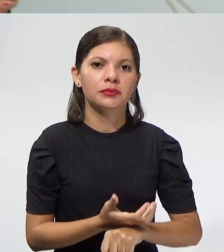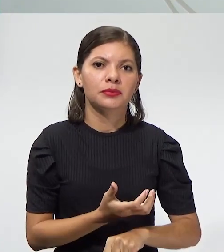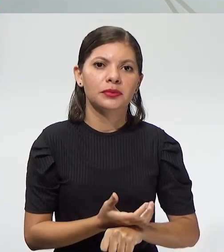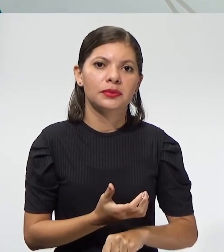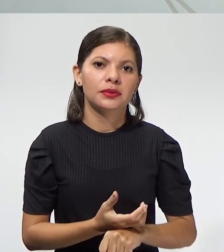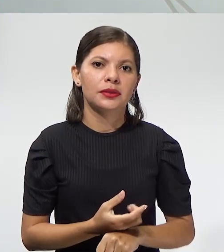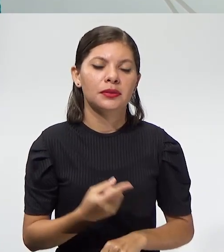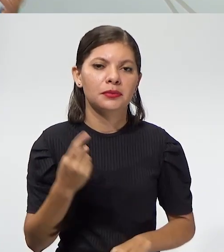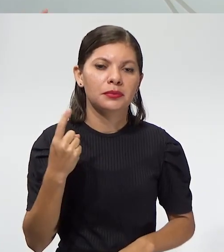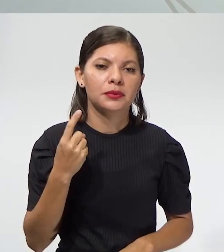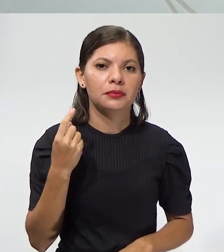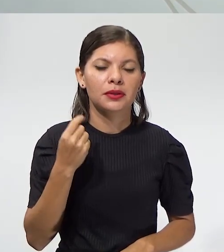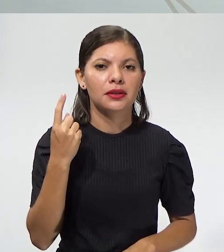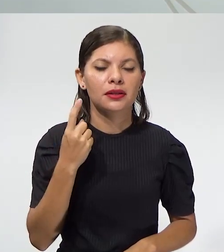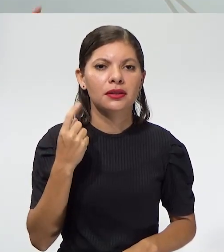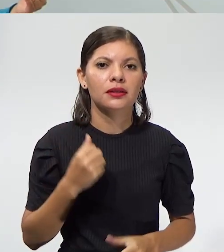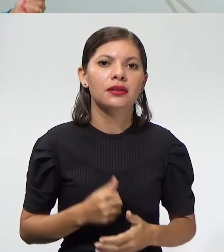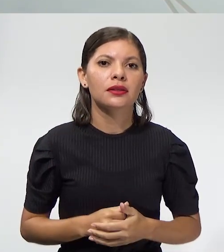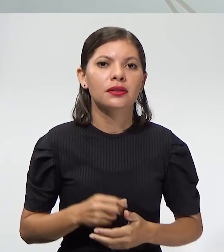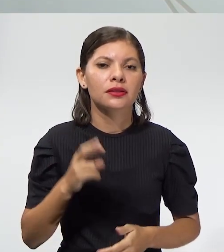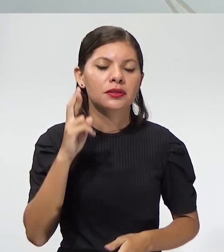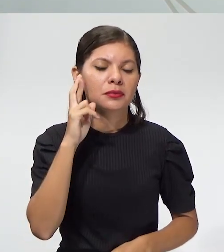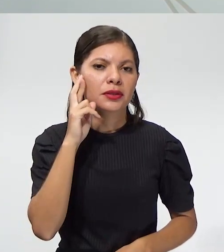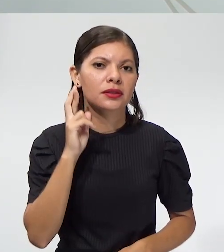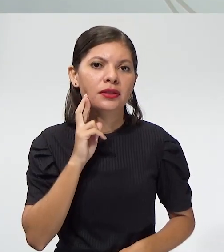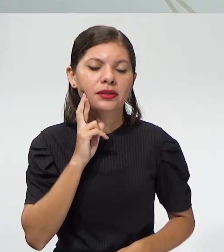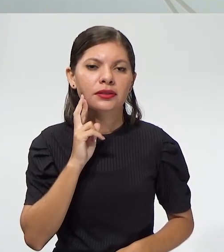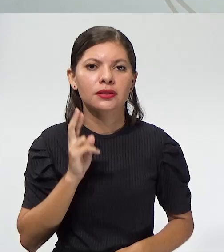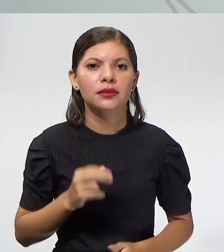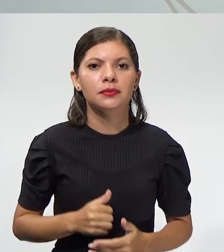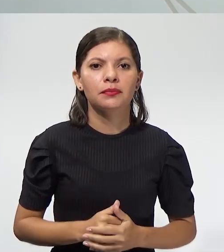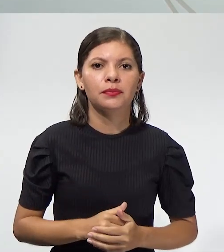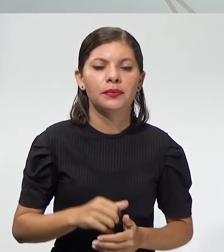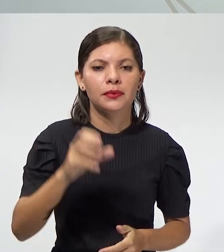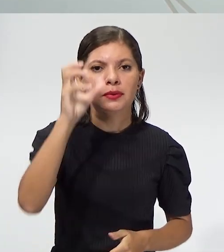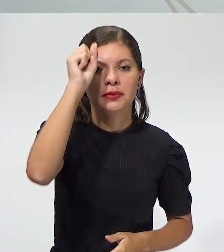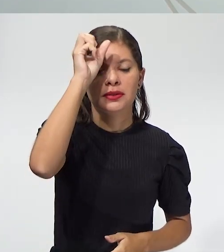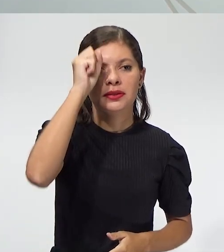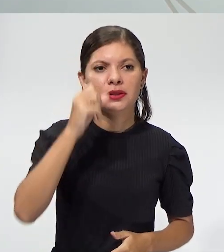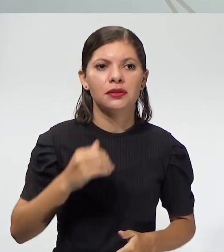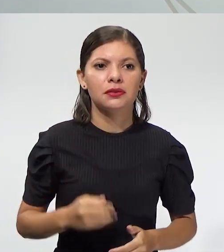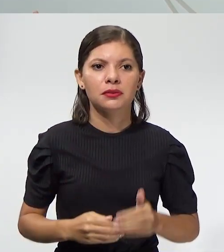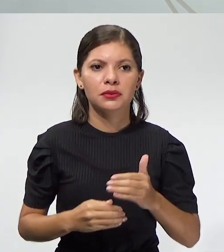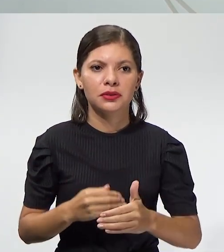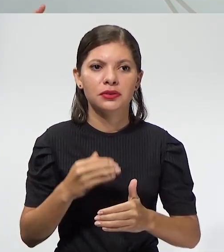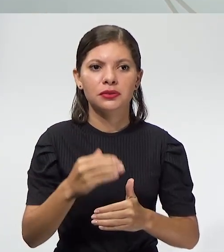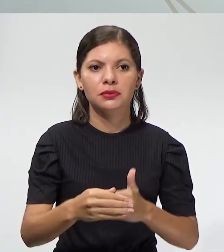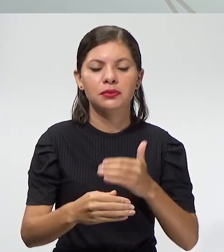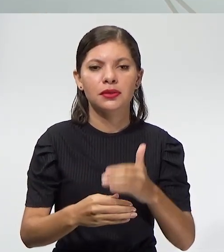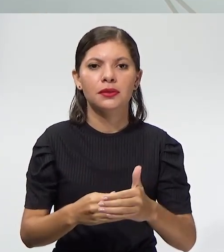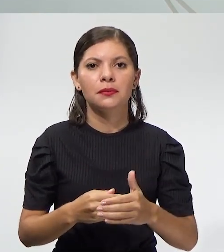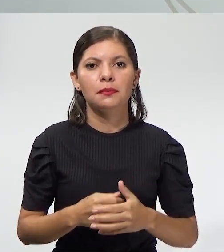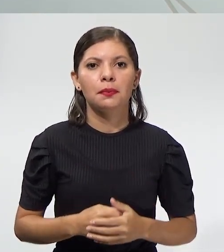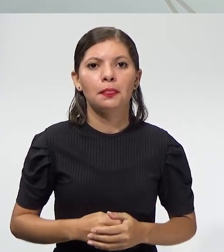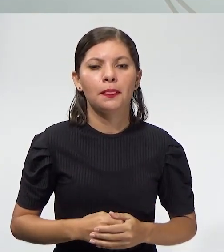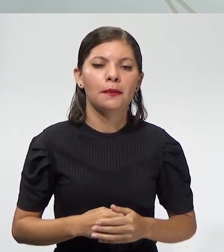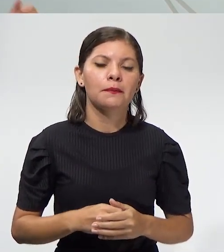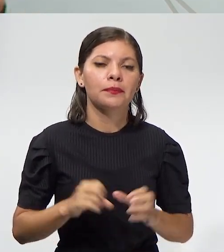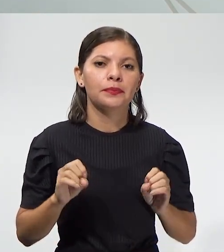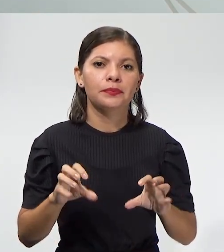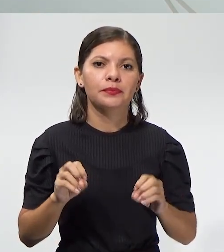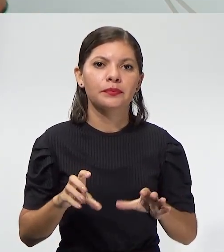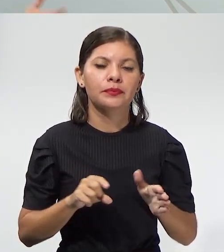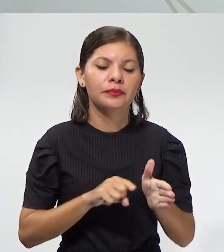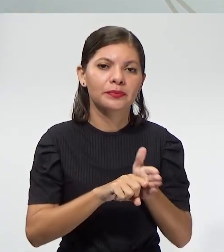porque é uma aprendizagem contínua, como o professor Saulo já falou, e que vocês tenham uma experiência de ensino, pesquisa e extensão,